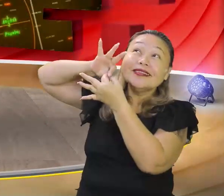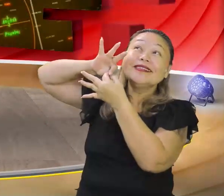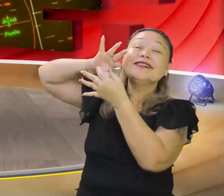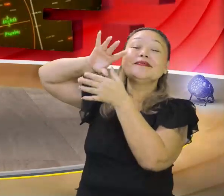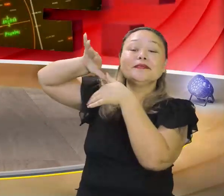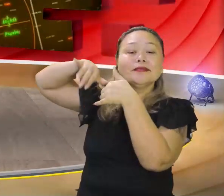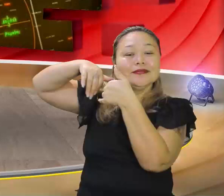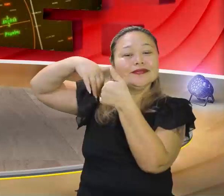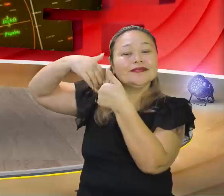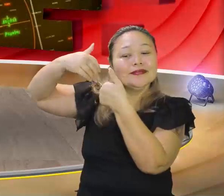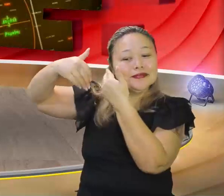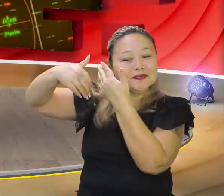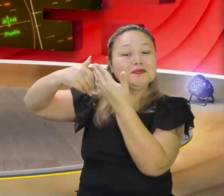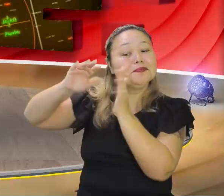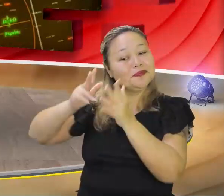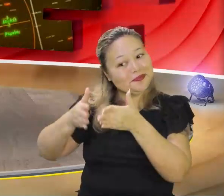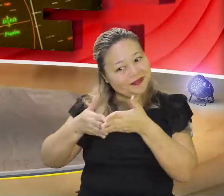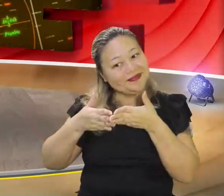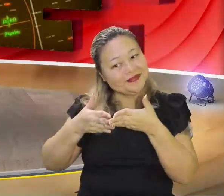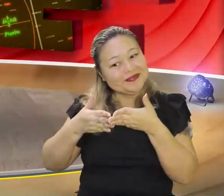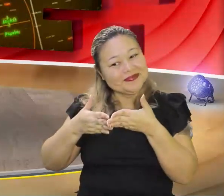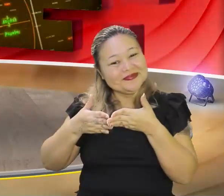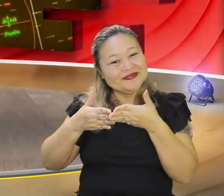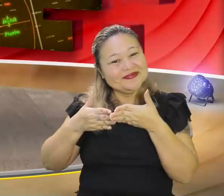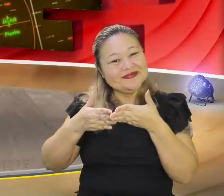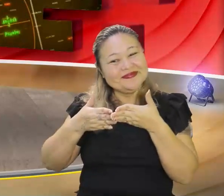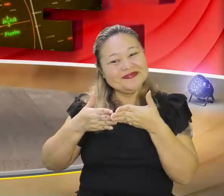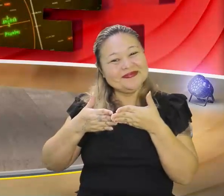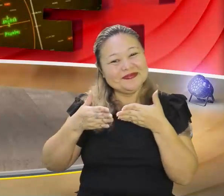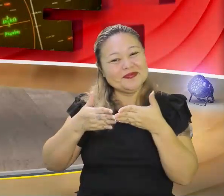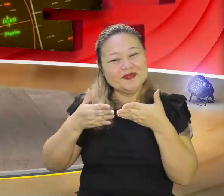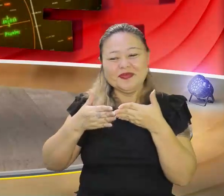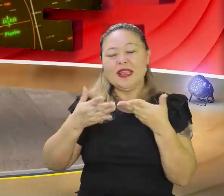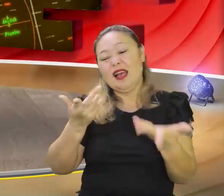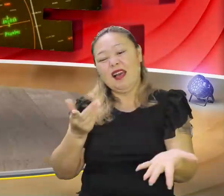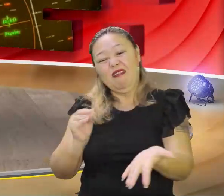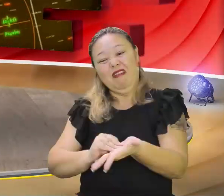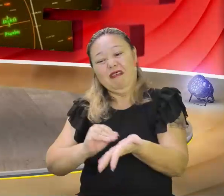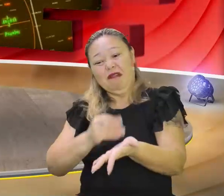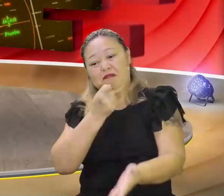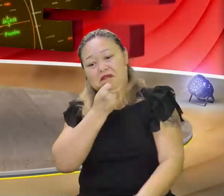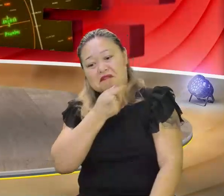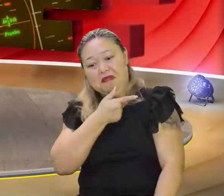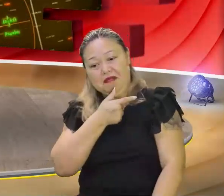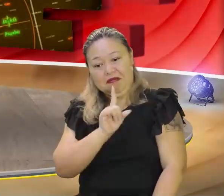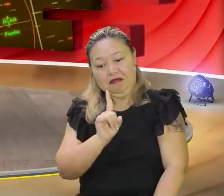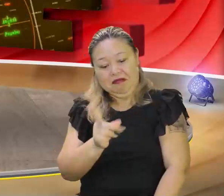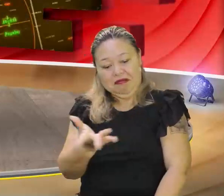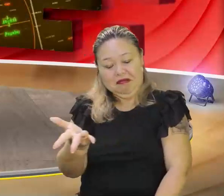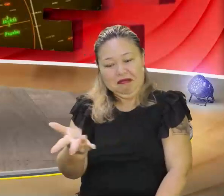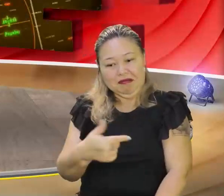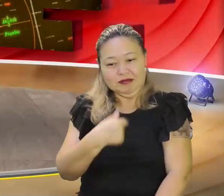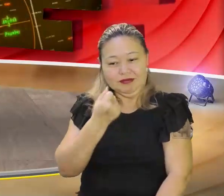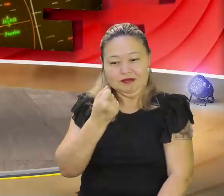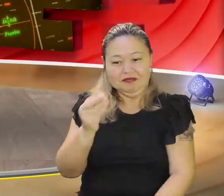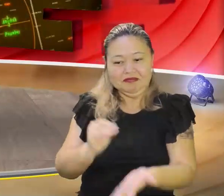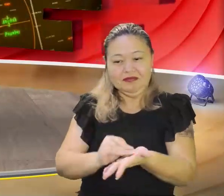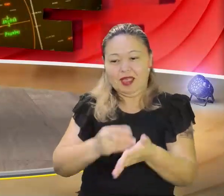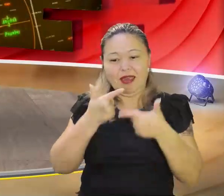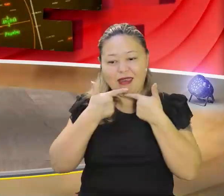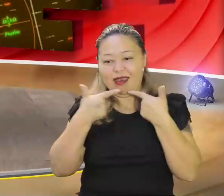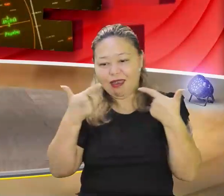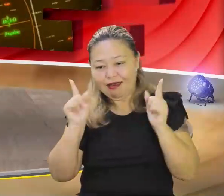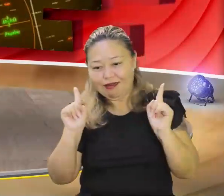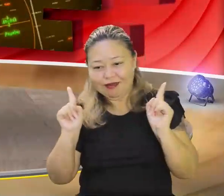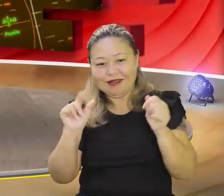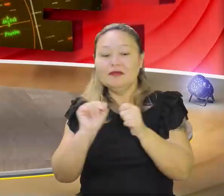Então, tá, por favor, tá? Não precisa ficar também, nossa, mas que sem graça, né? Porque fica chato. É sem graça às vezes. Tem que rir, gente, para